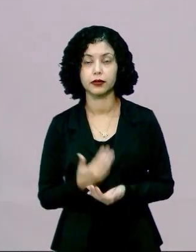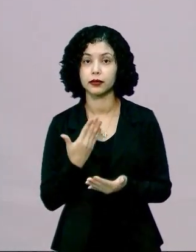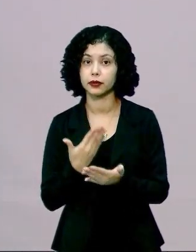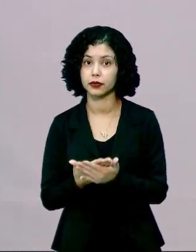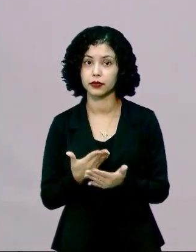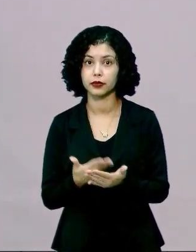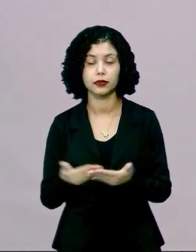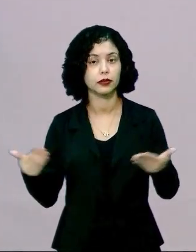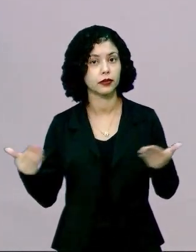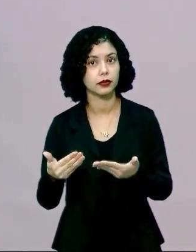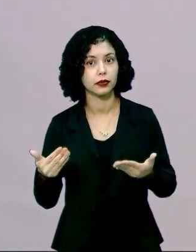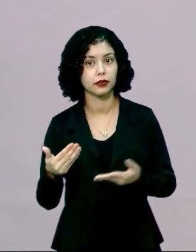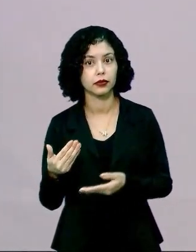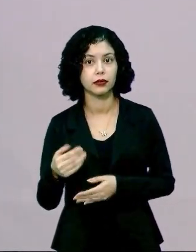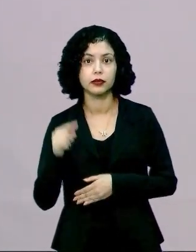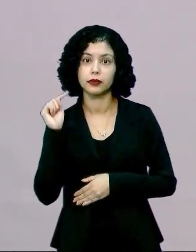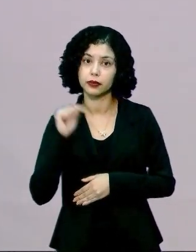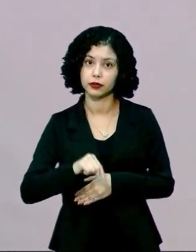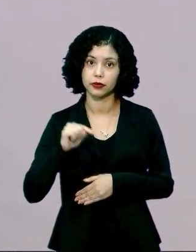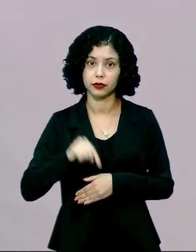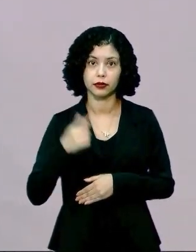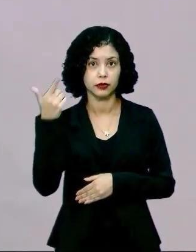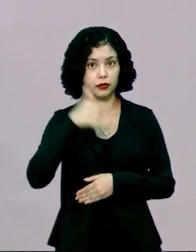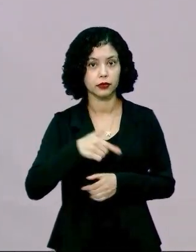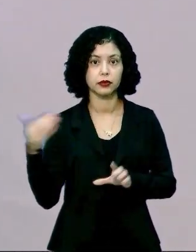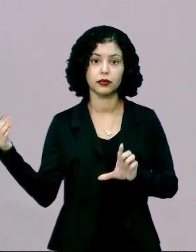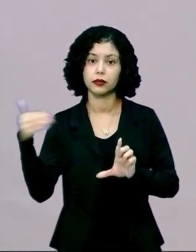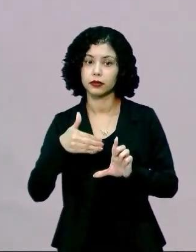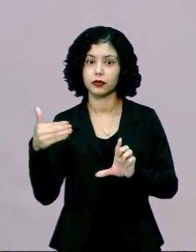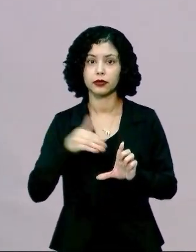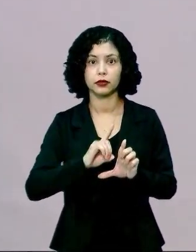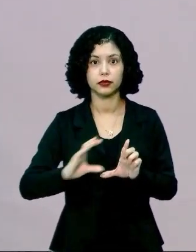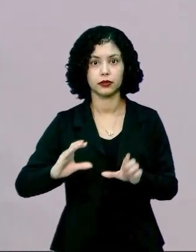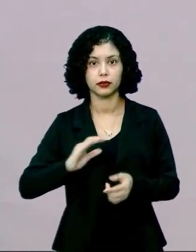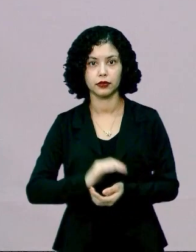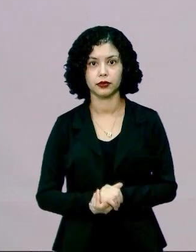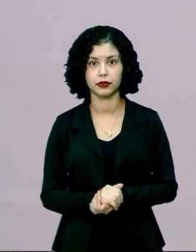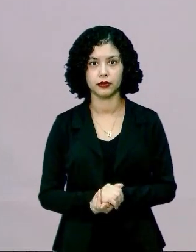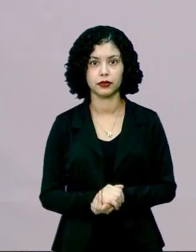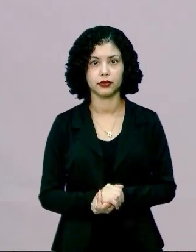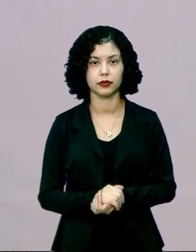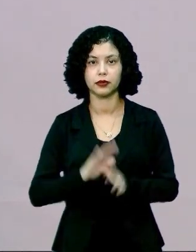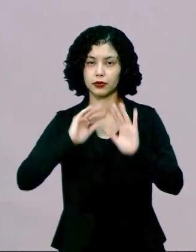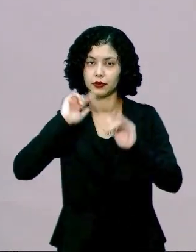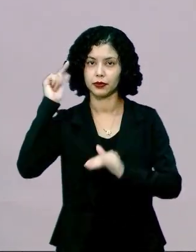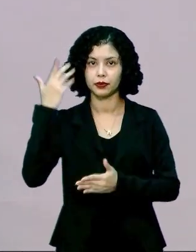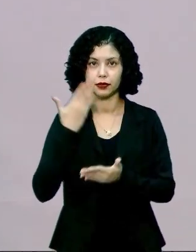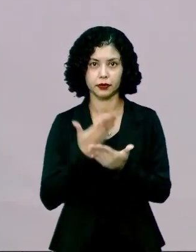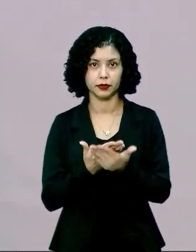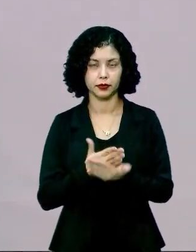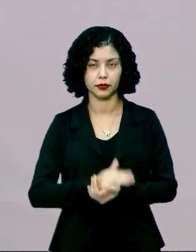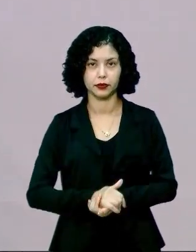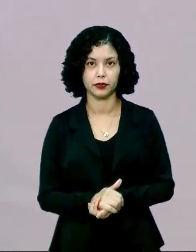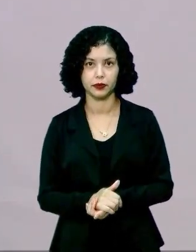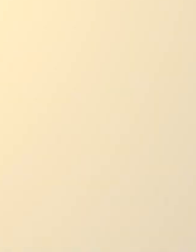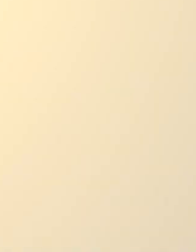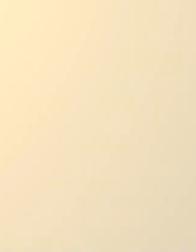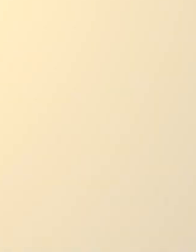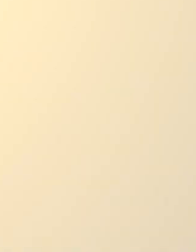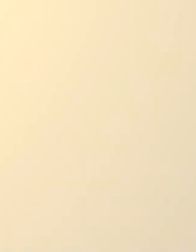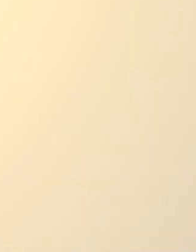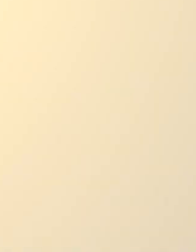Pessoal, essa foi a nossa aula de hoje. Para rever a nossa aula, acesse a plataforma Eduque e até a próxima aula.